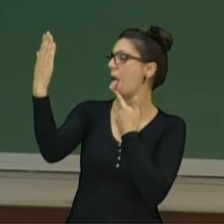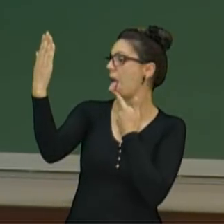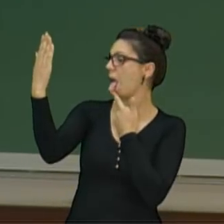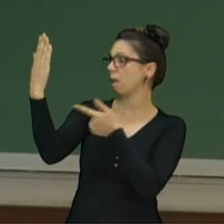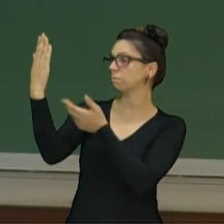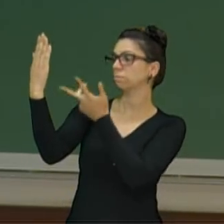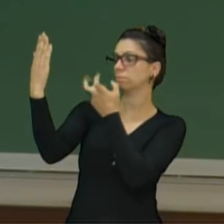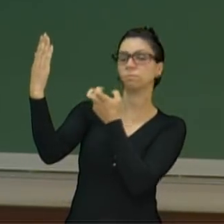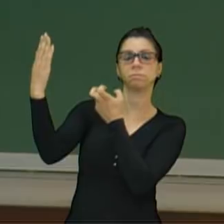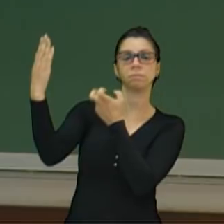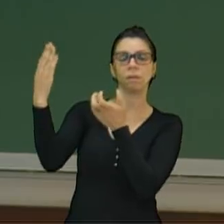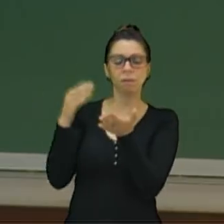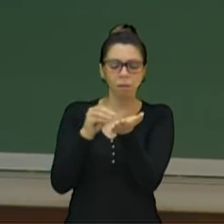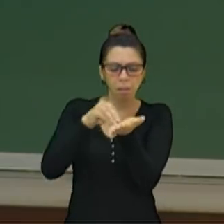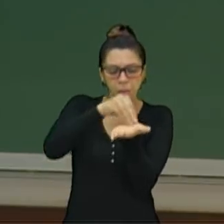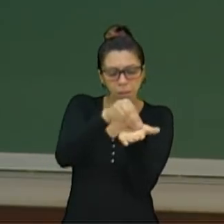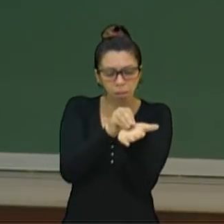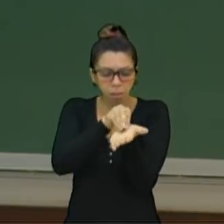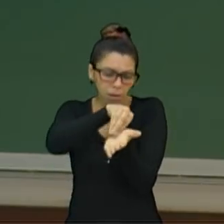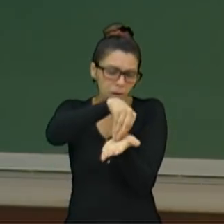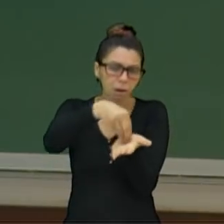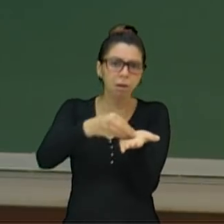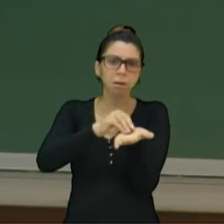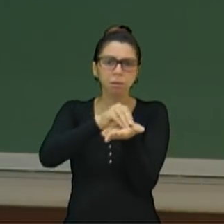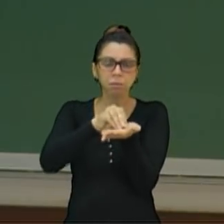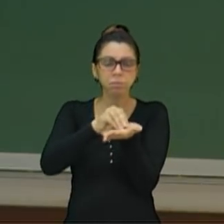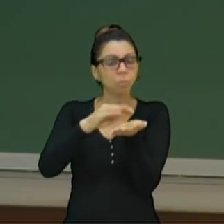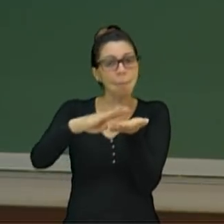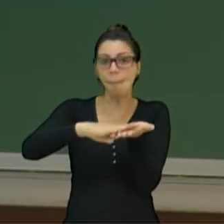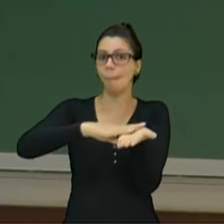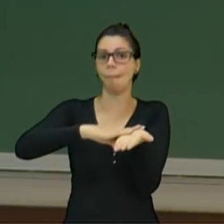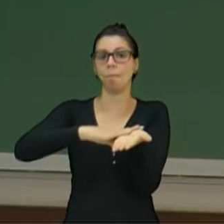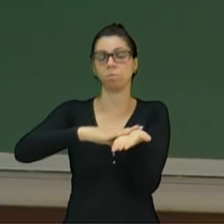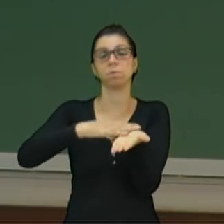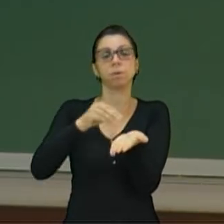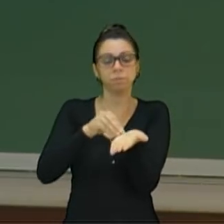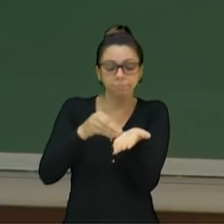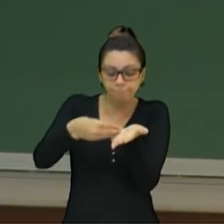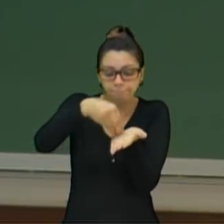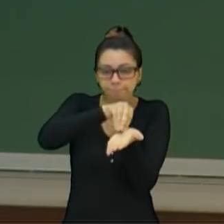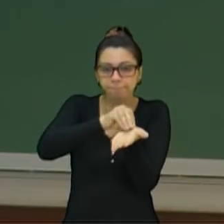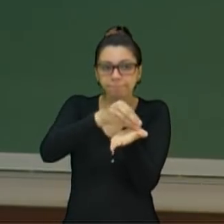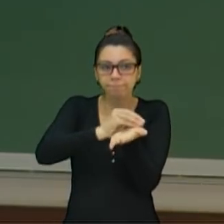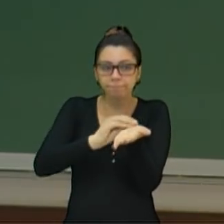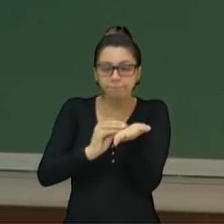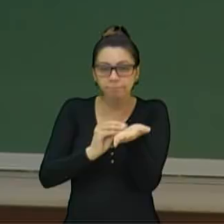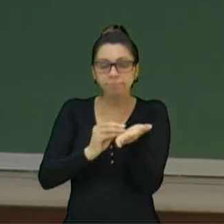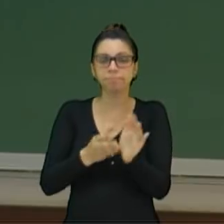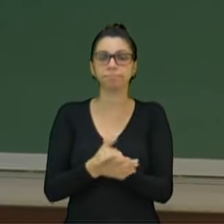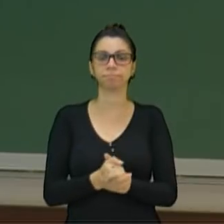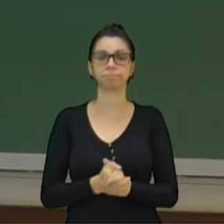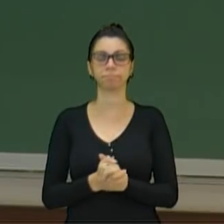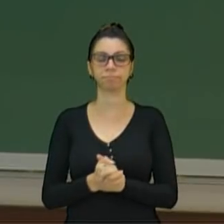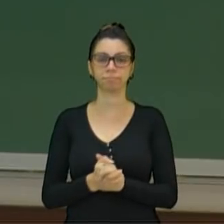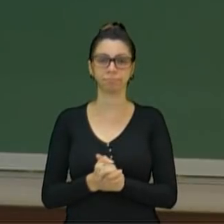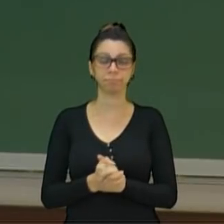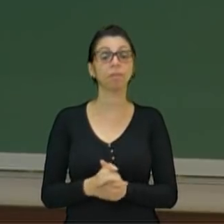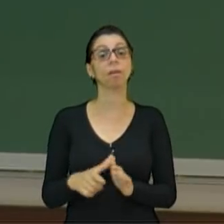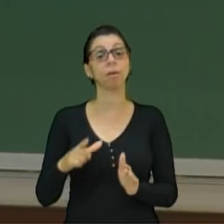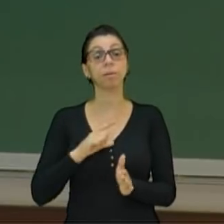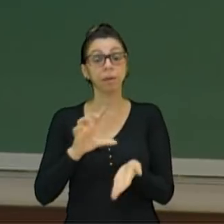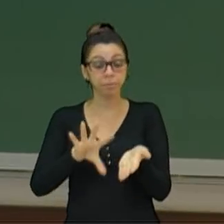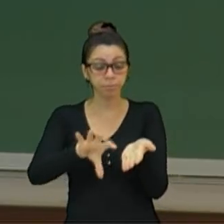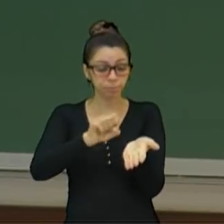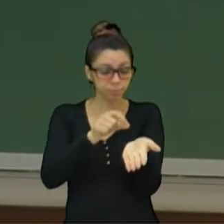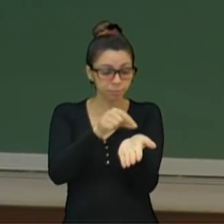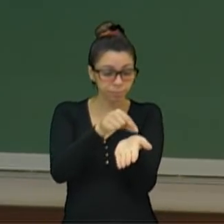língua é toda enrugadinha. Ela não é perfeitamente lisa. Esses enrugados são os botões gustativos.